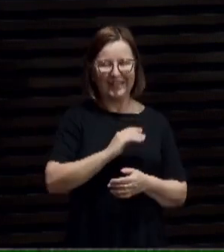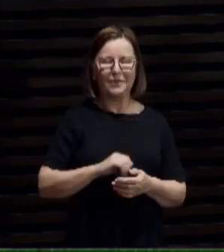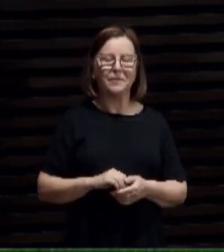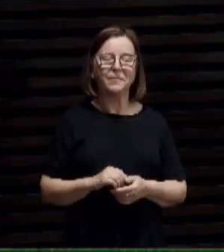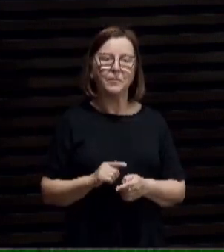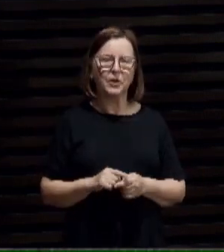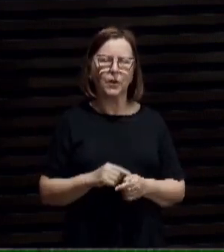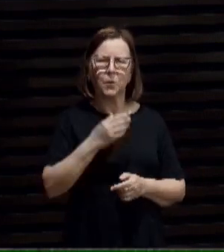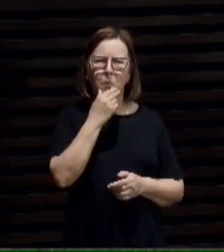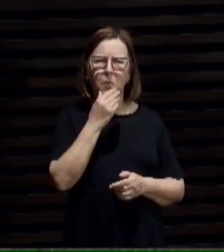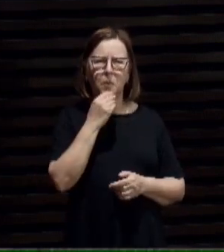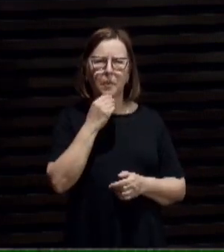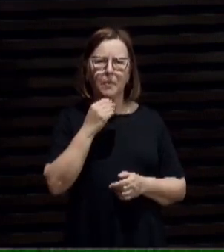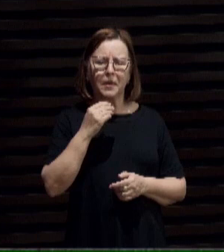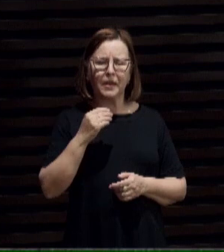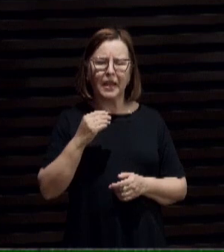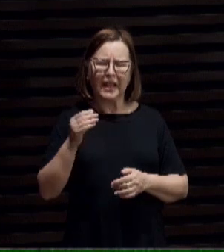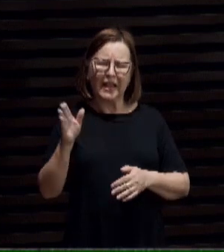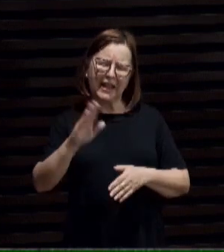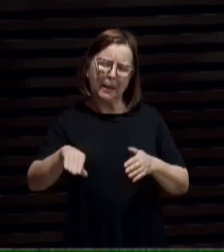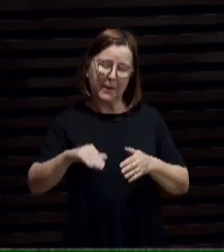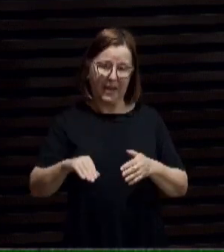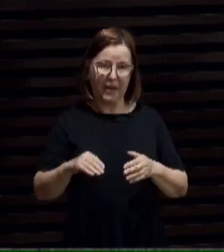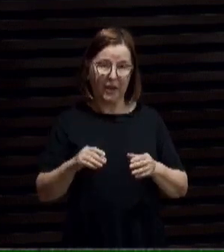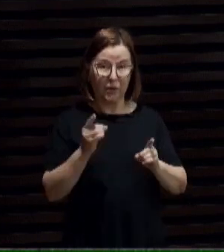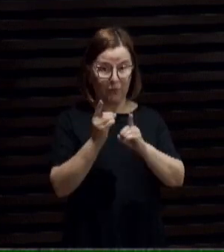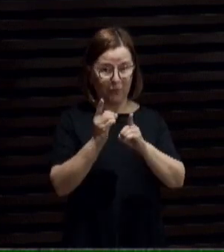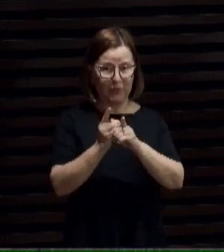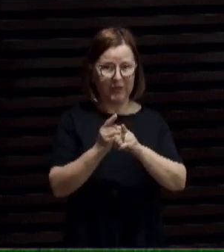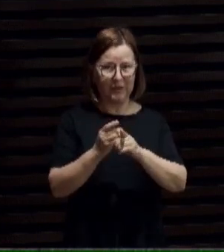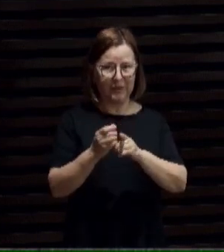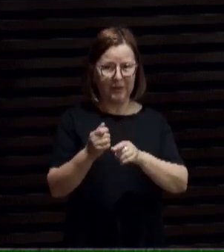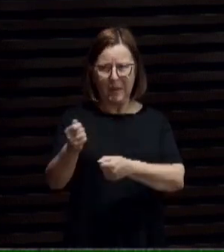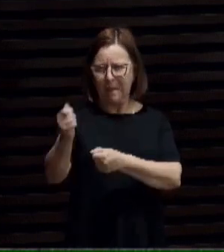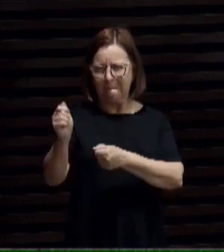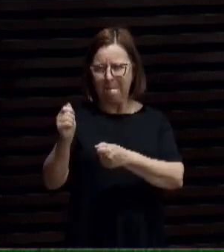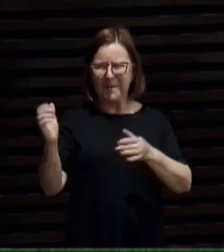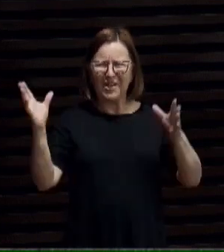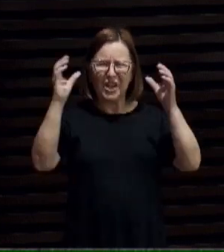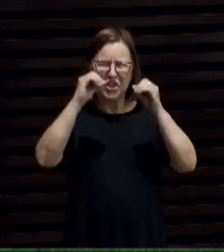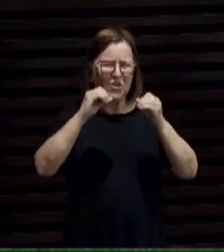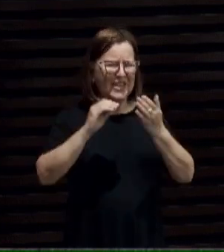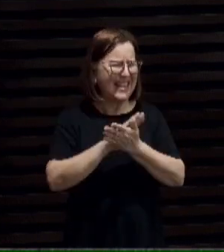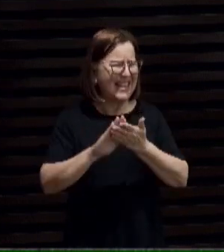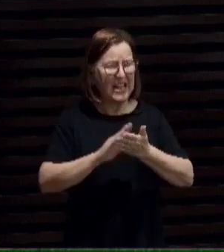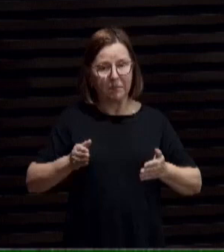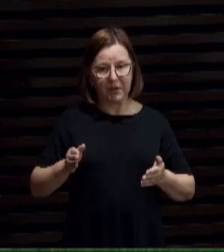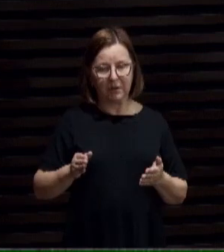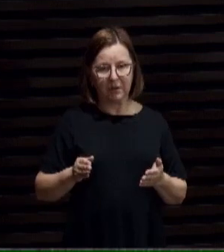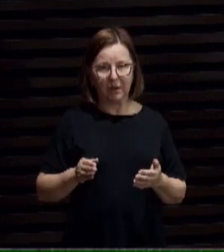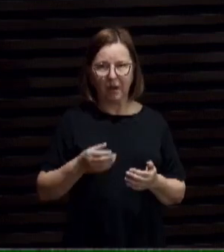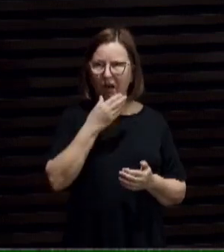praia, eles pescaram a noite toda, não pegaram nada. O cara chega, só pergunta, tem alguma coisa aí?